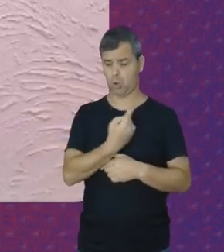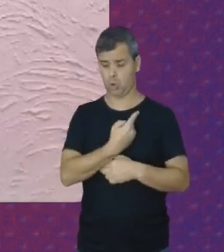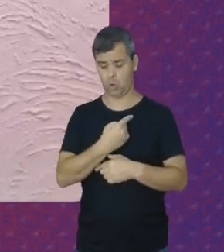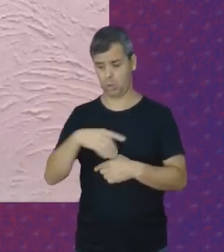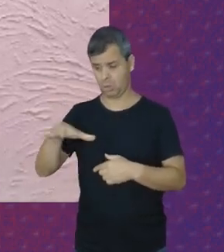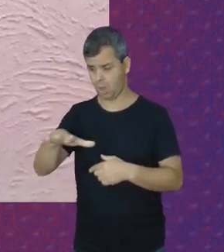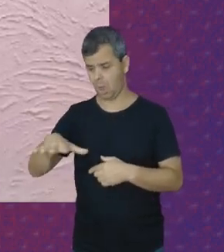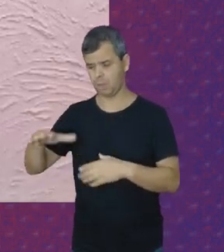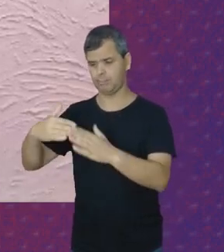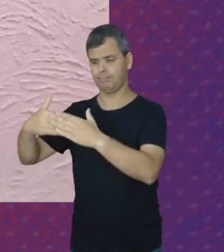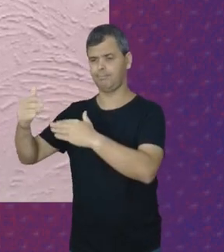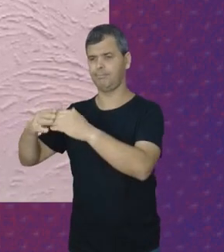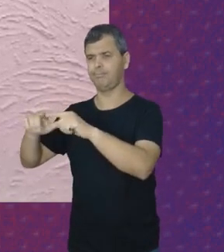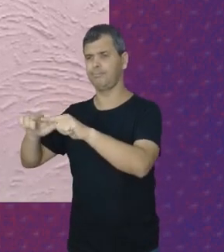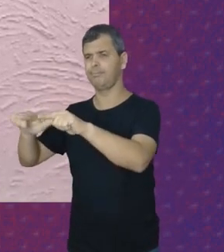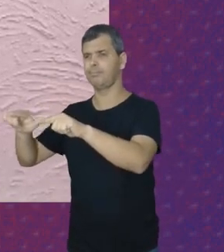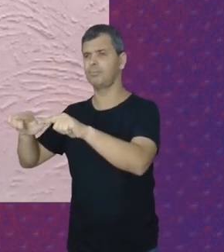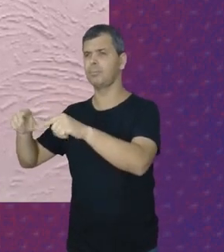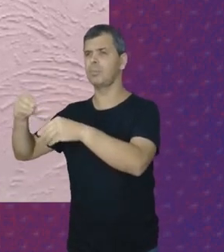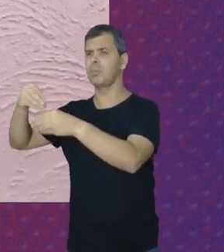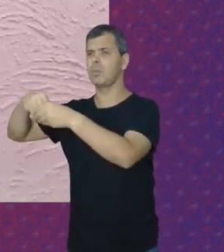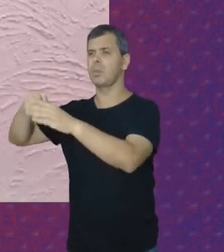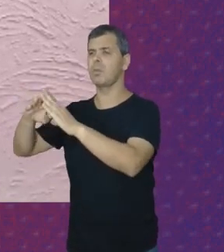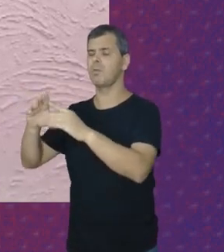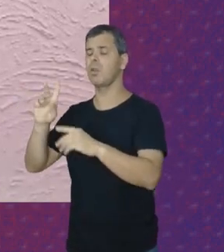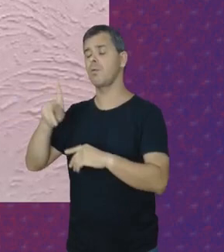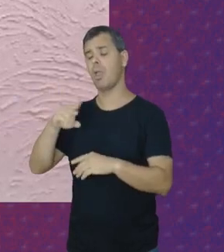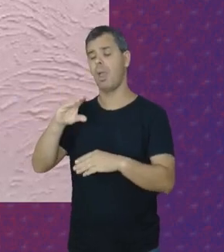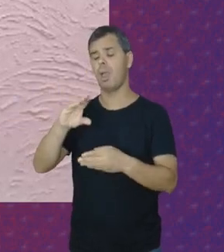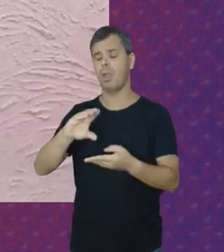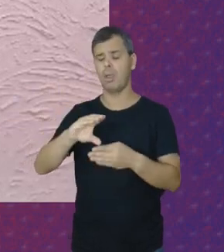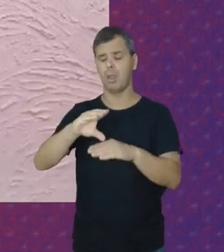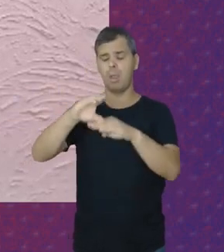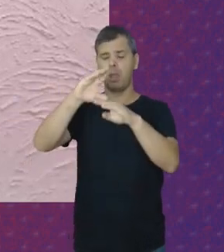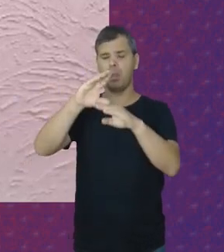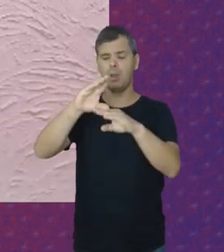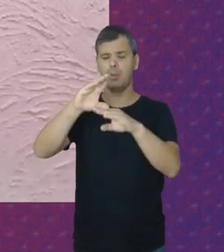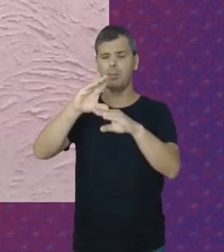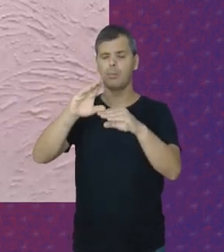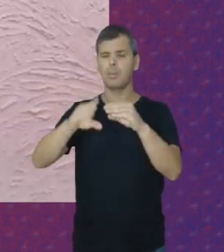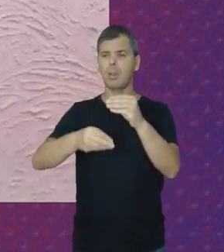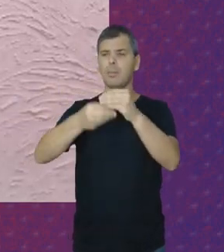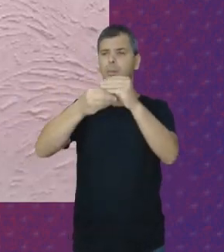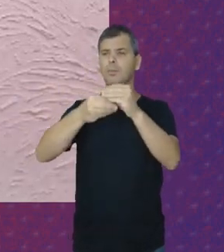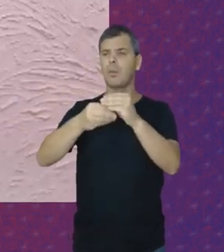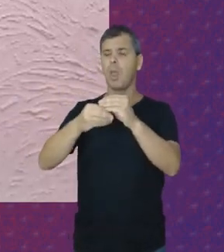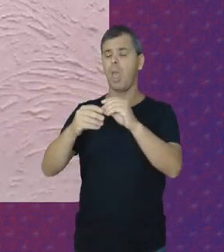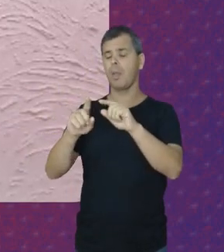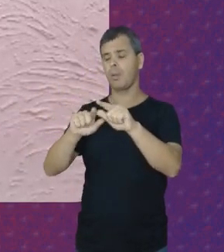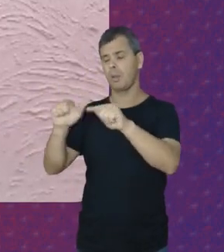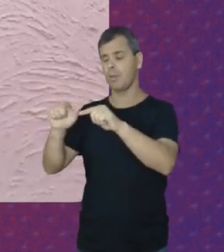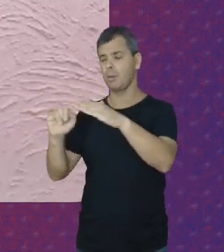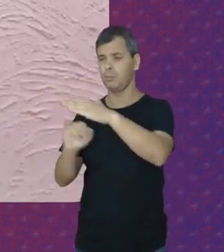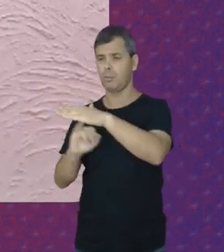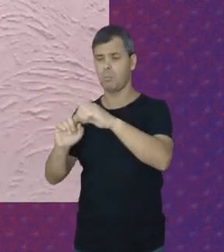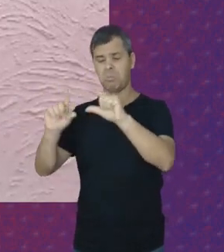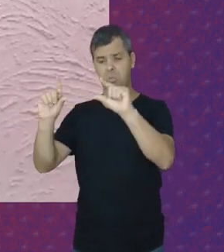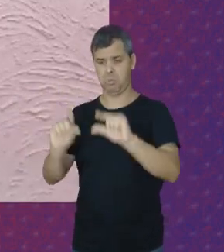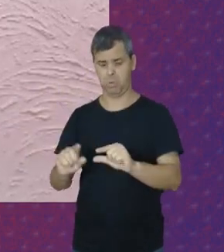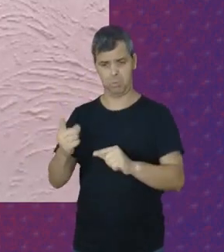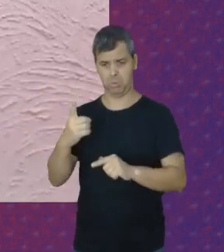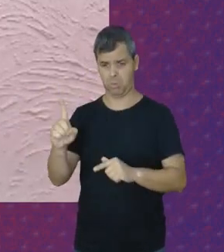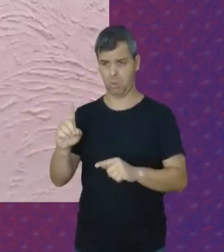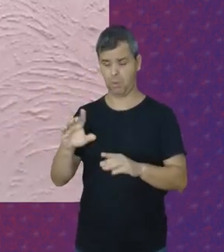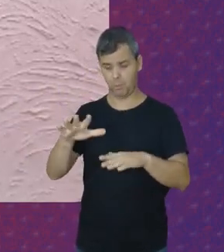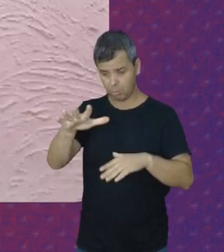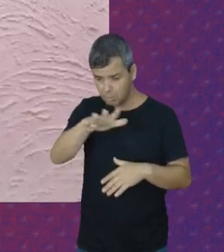que isso aconteceu. Então, não quer dizer que foi a PEC que diminuiu a formalidade do trabalho doméstico. Não foi. Foi